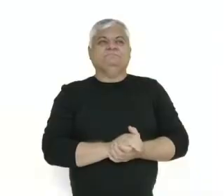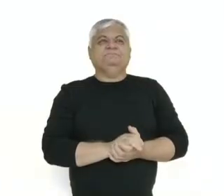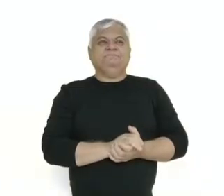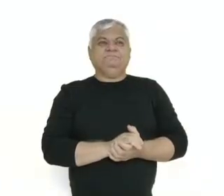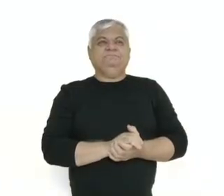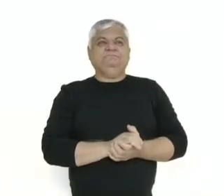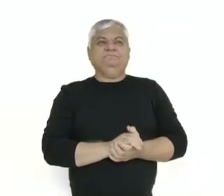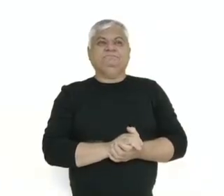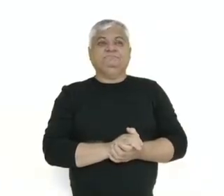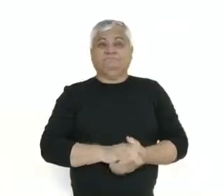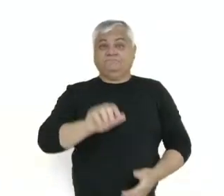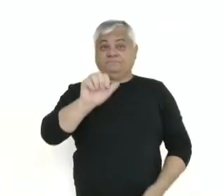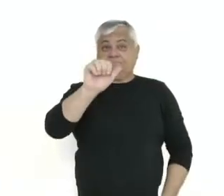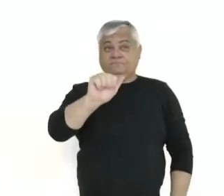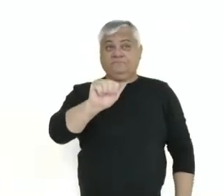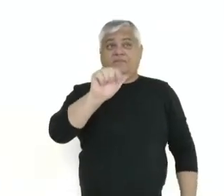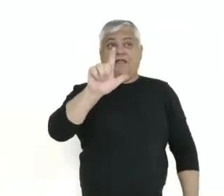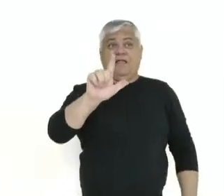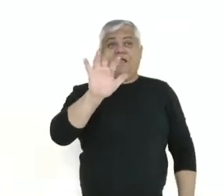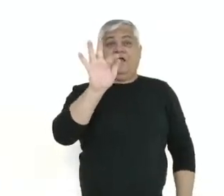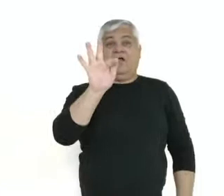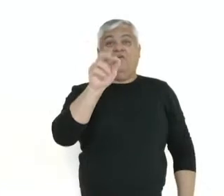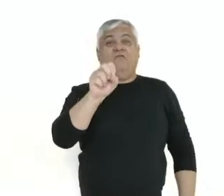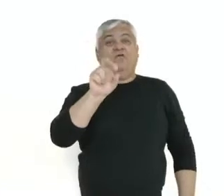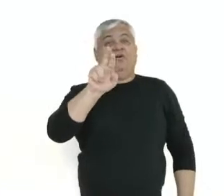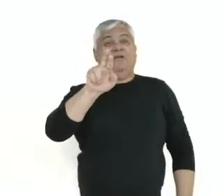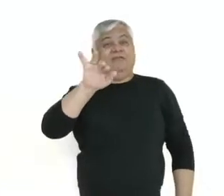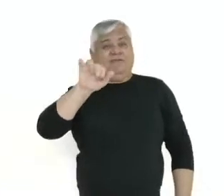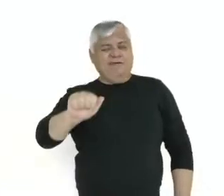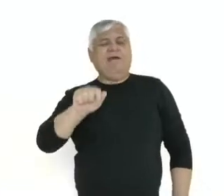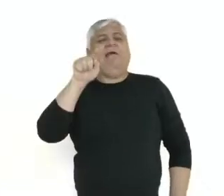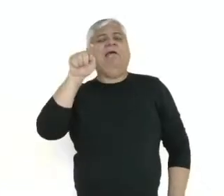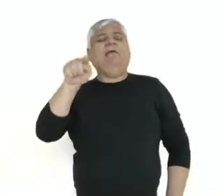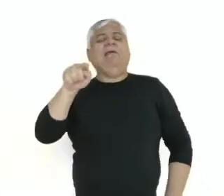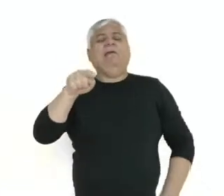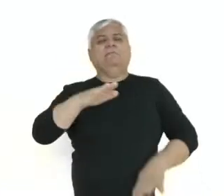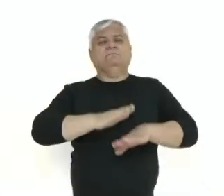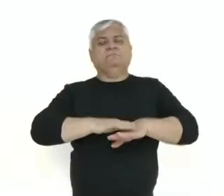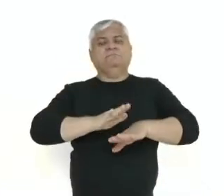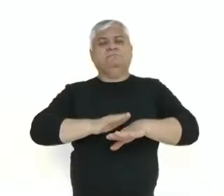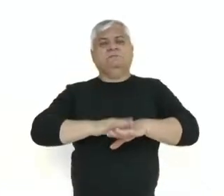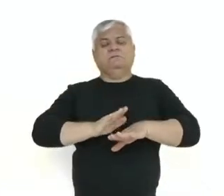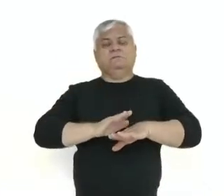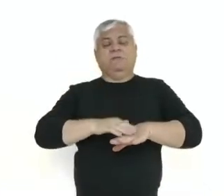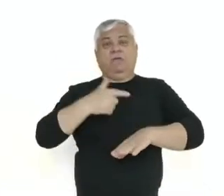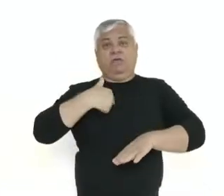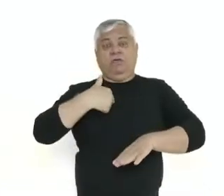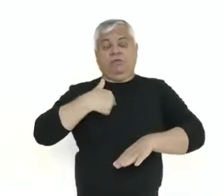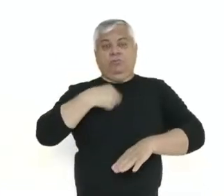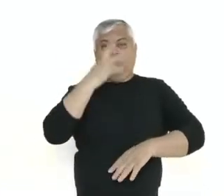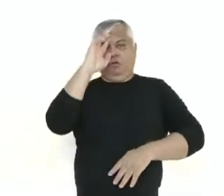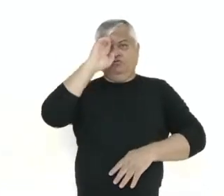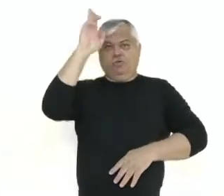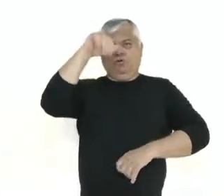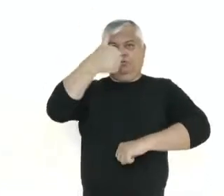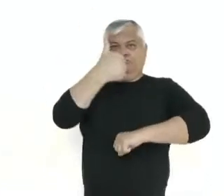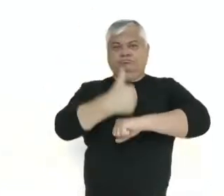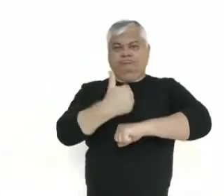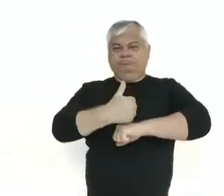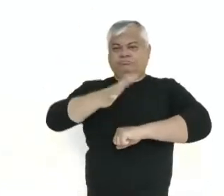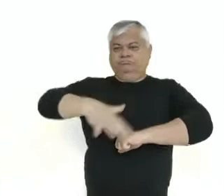A alforria é o ato pelo qual um proprietário de escravos liberta os